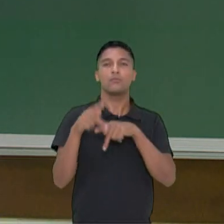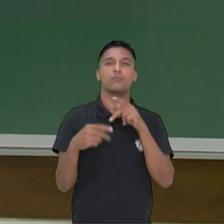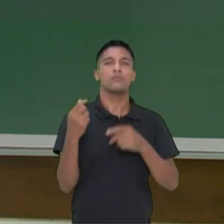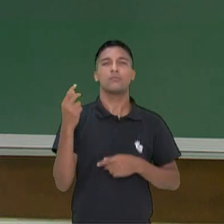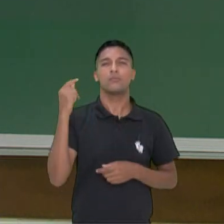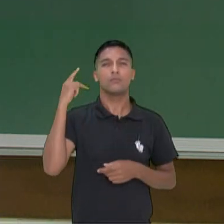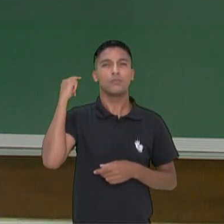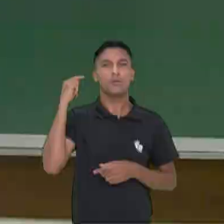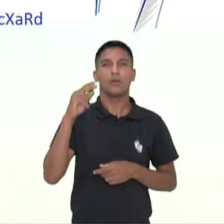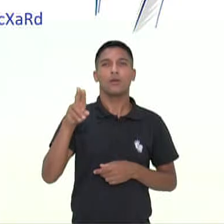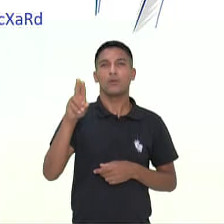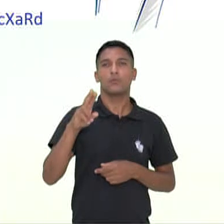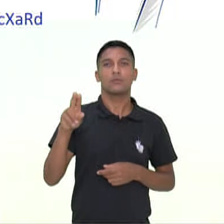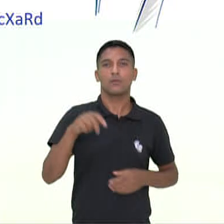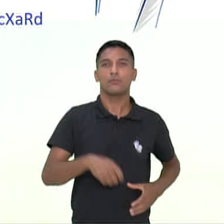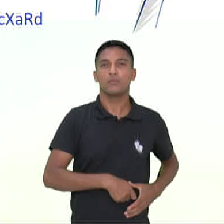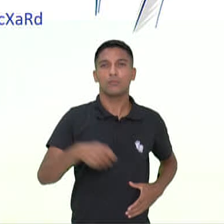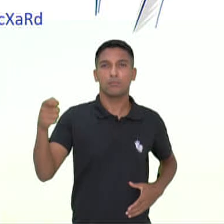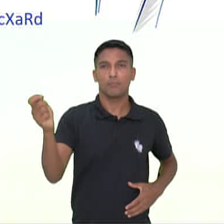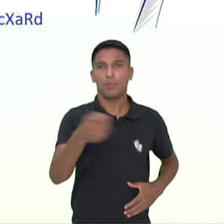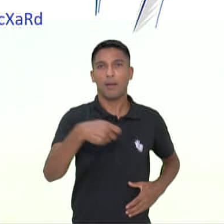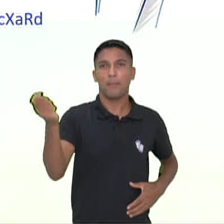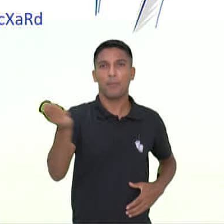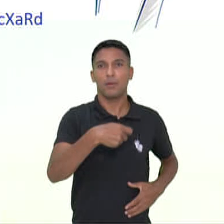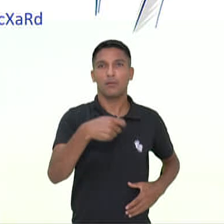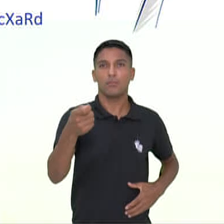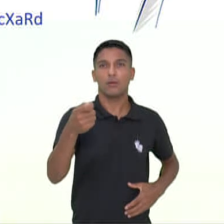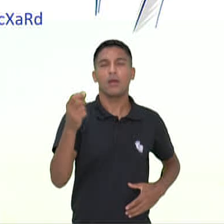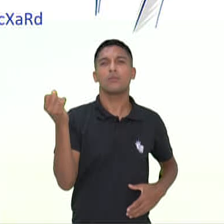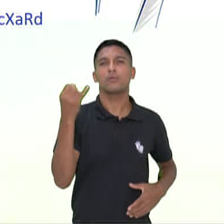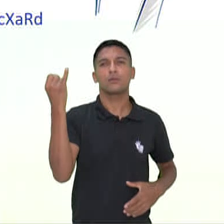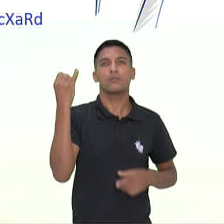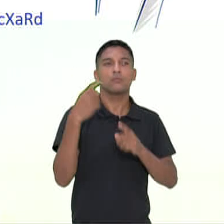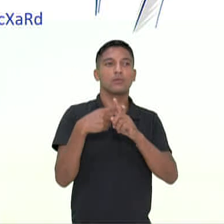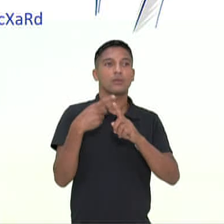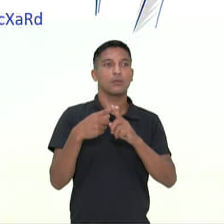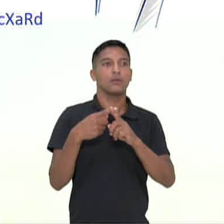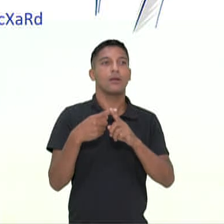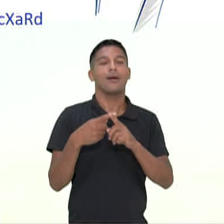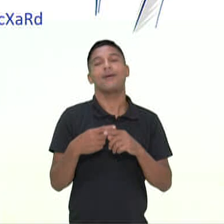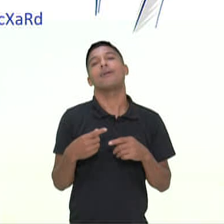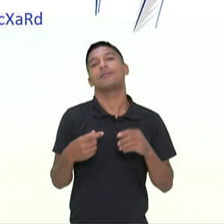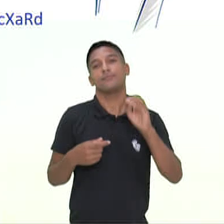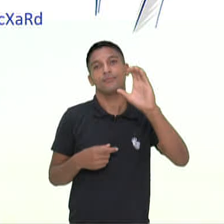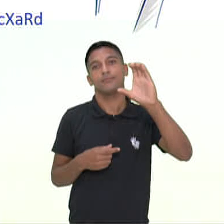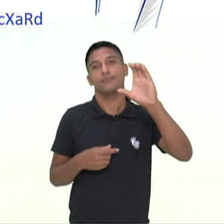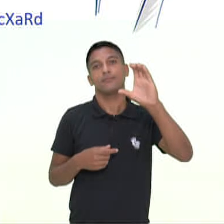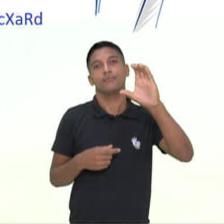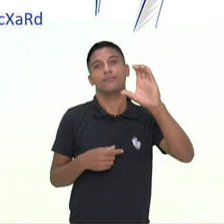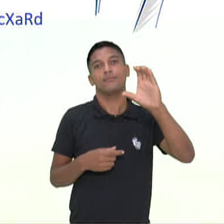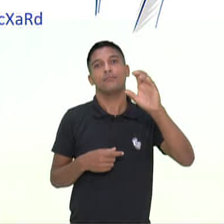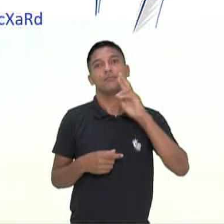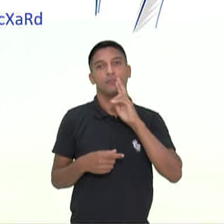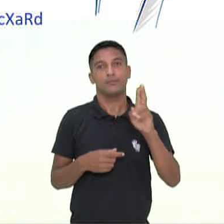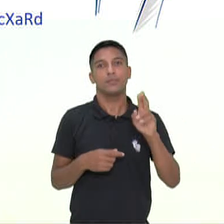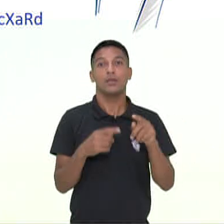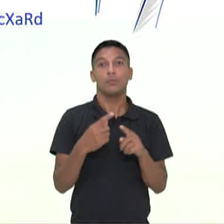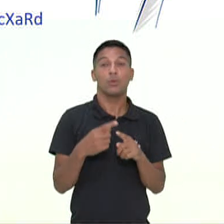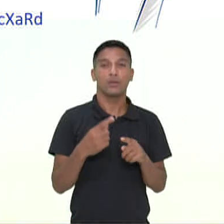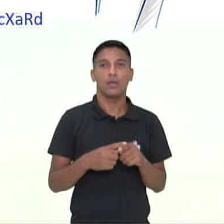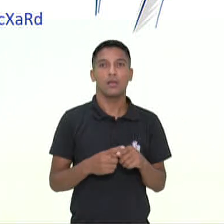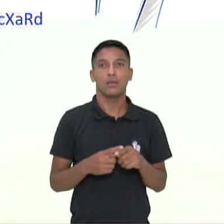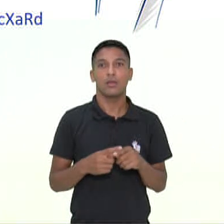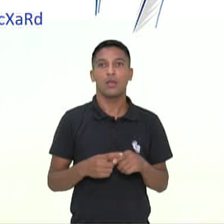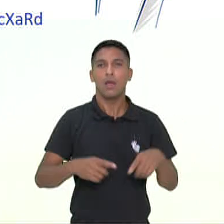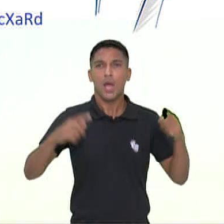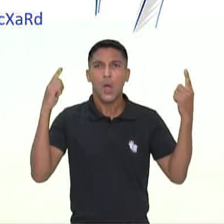fundamental devido ao seu uso nas constantes guerras e batalhas por isso né